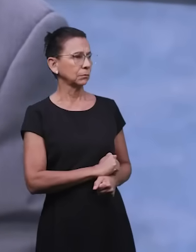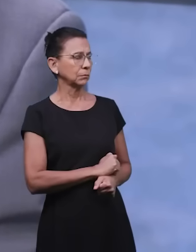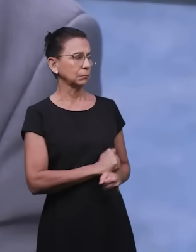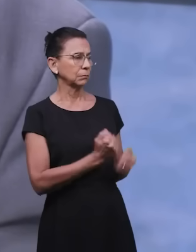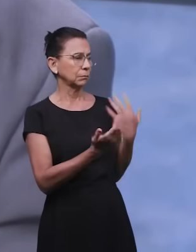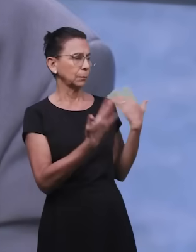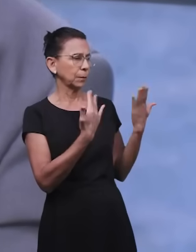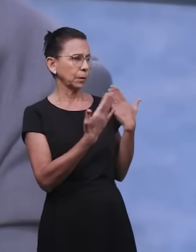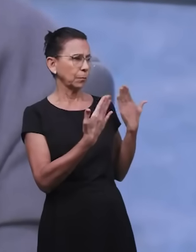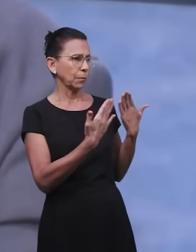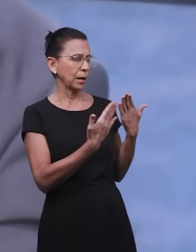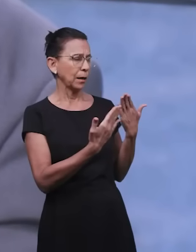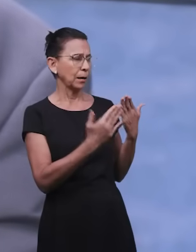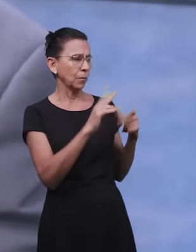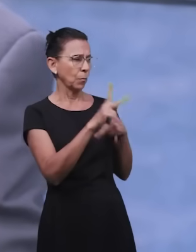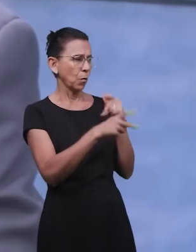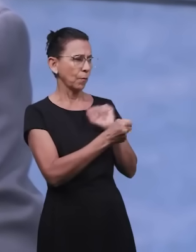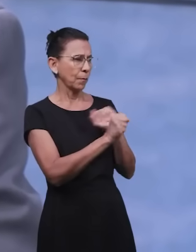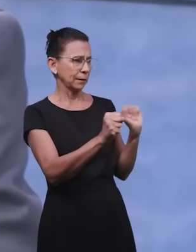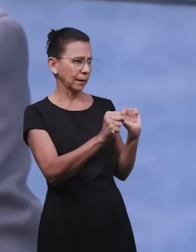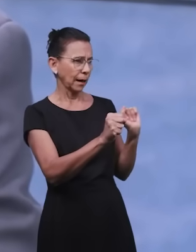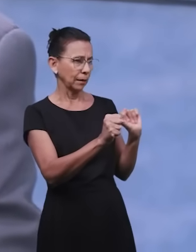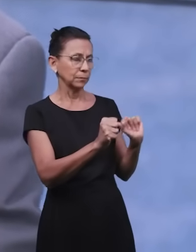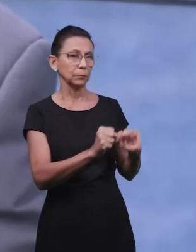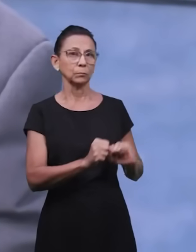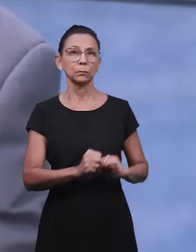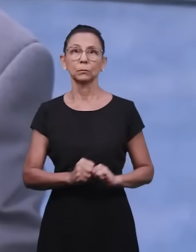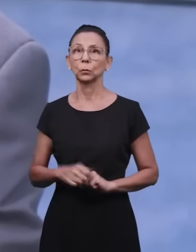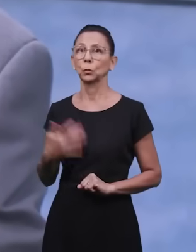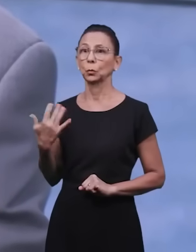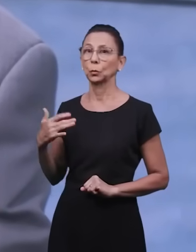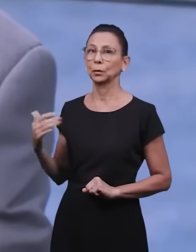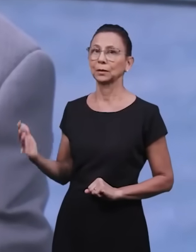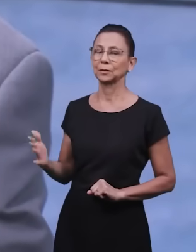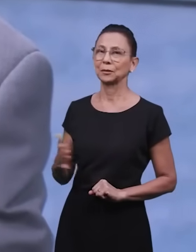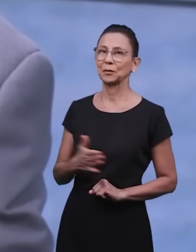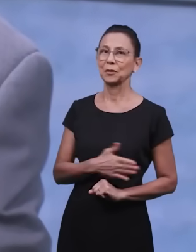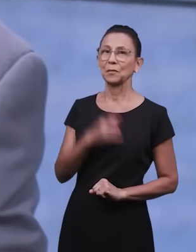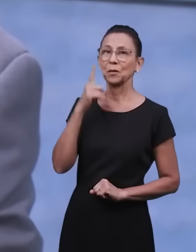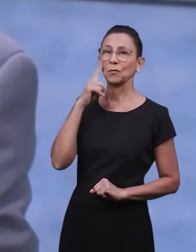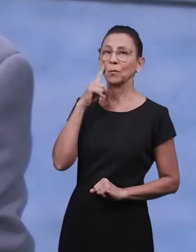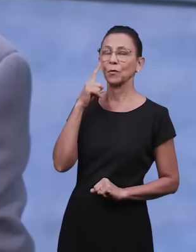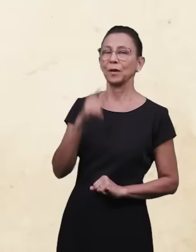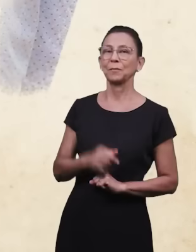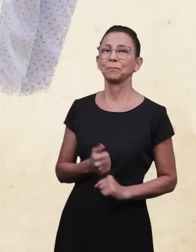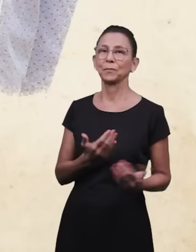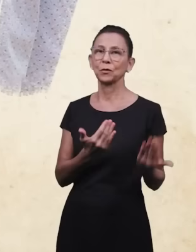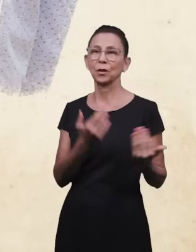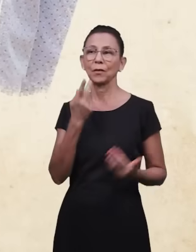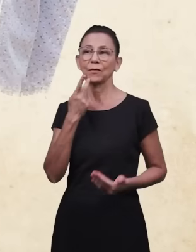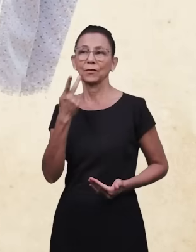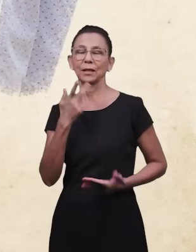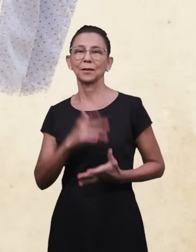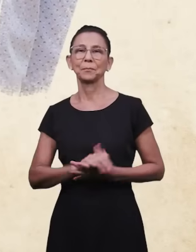séria. Mas foi só para descontrair. Vamos lá. Vamos ver o que os jovens têm a dizer? Fala, jovem.